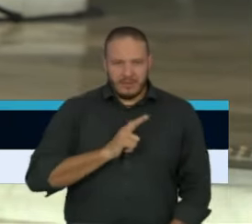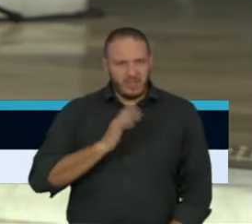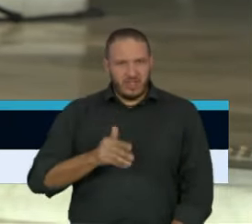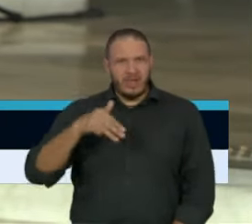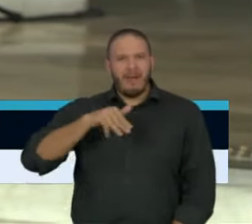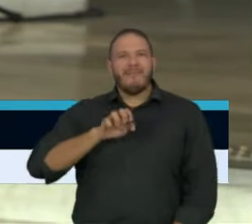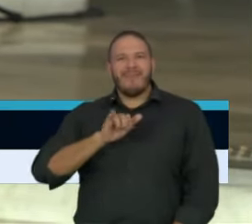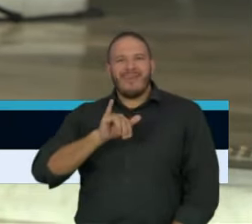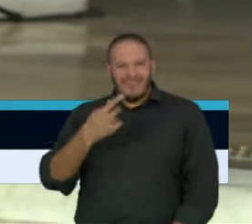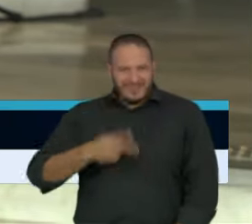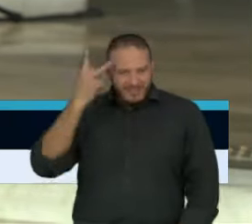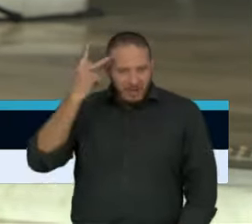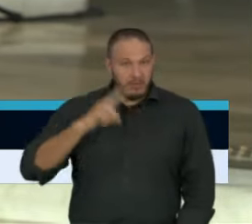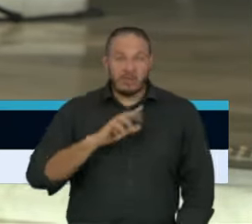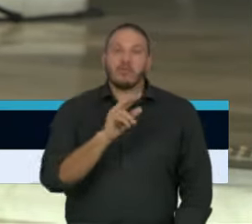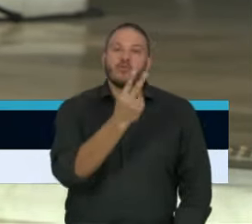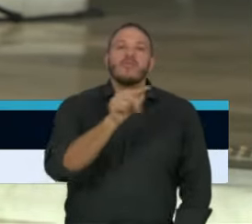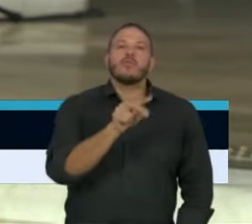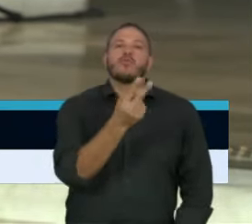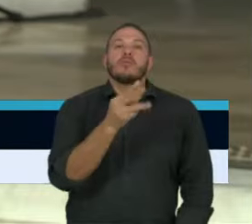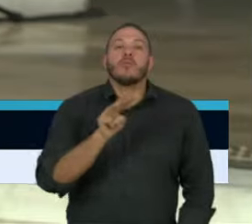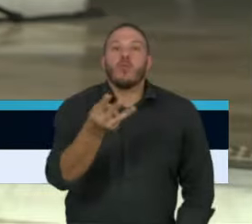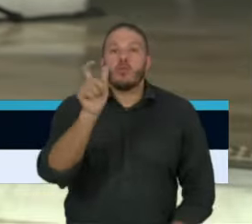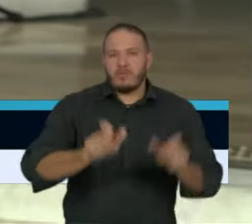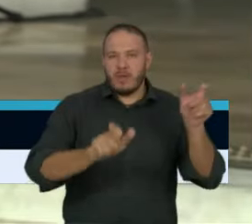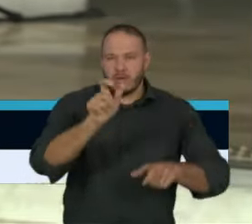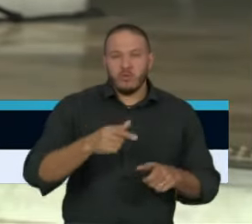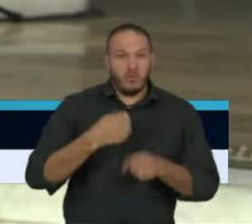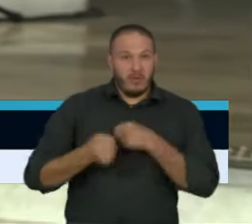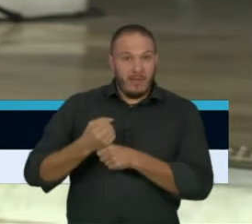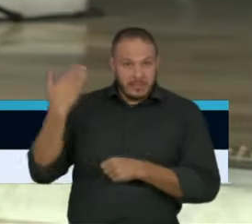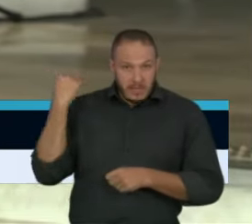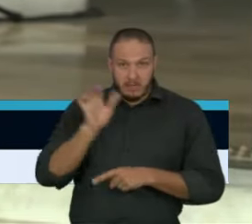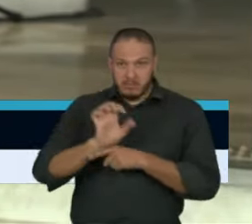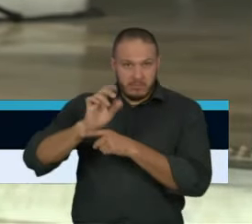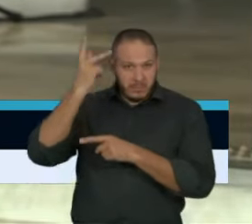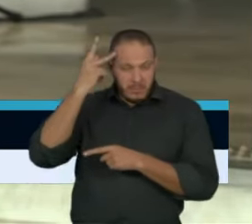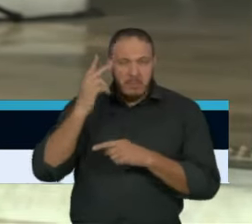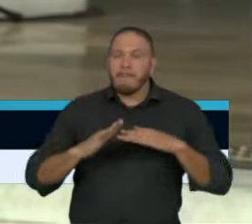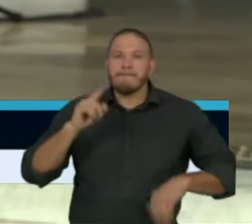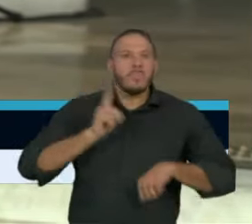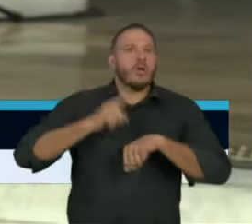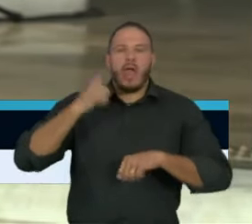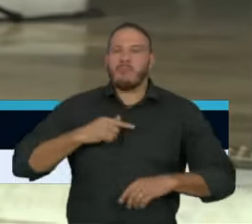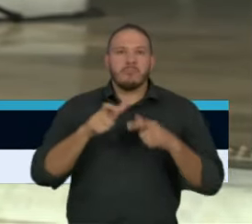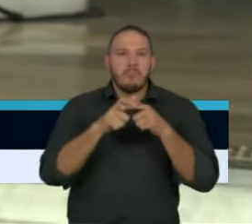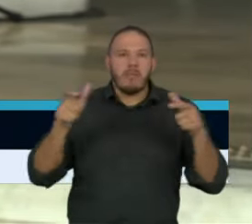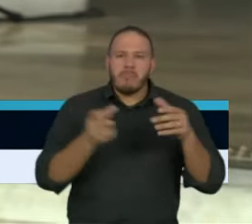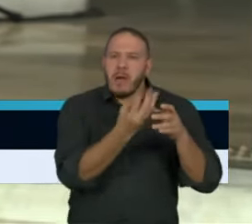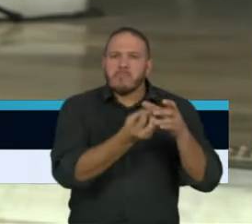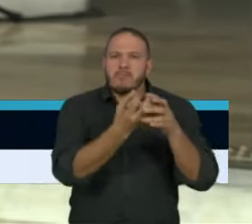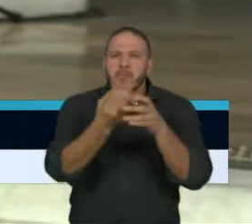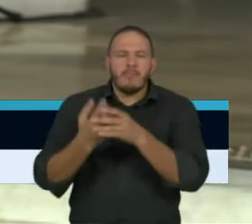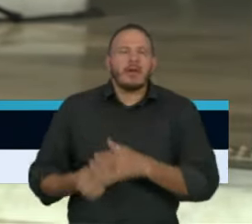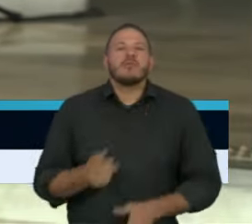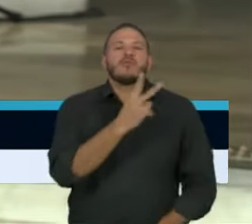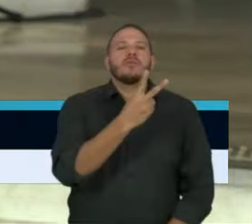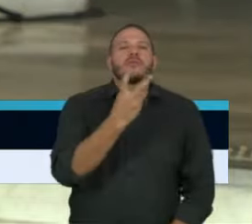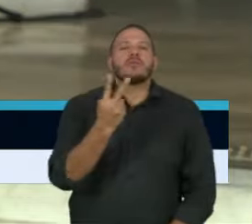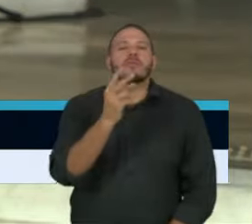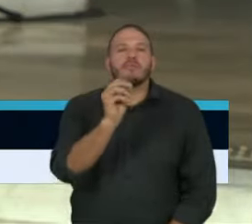Paulo, e lembrando que no ano passado, o estado de São Paulo bateu o recorde de abertura de empresas, com 220 mil novas